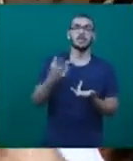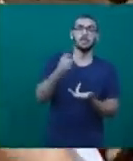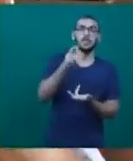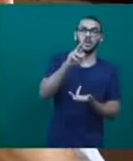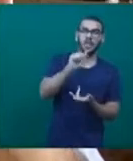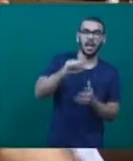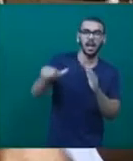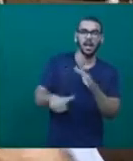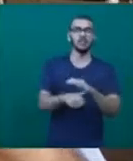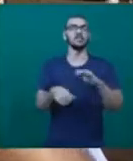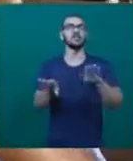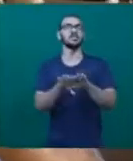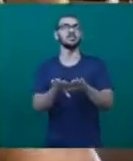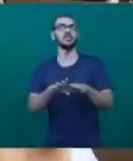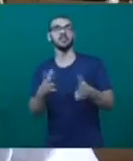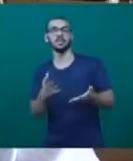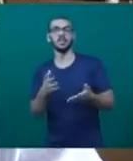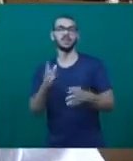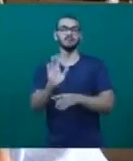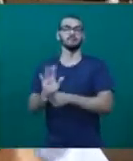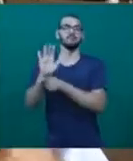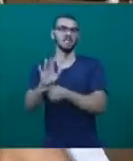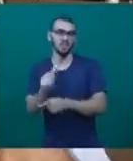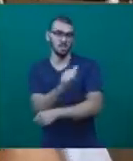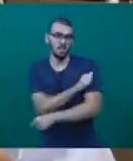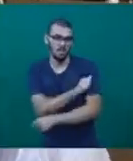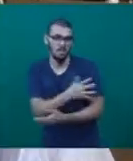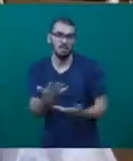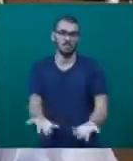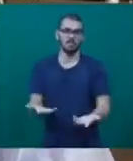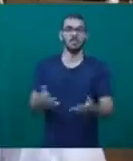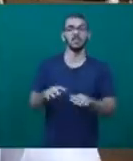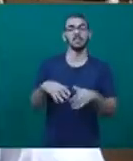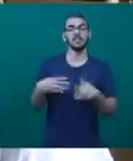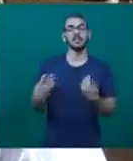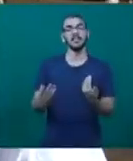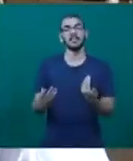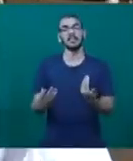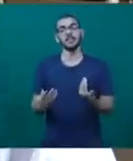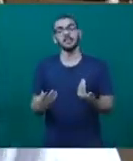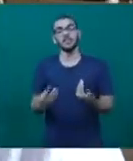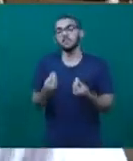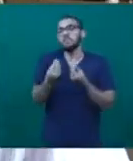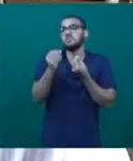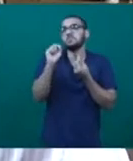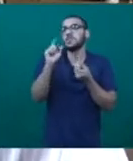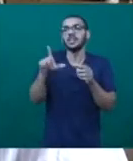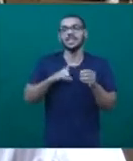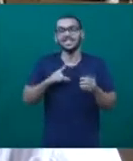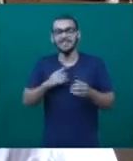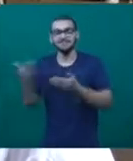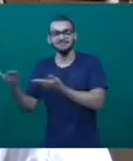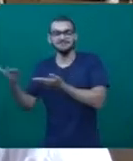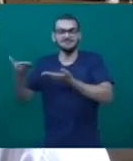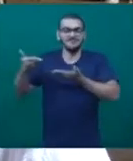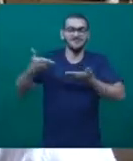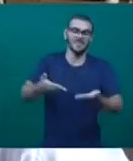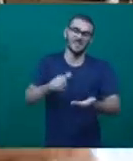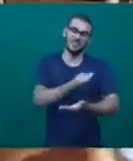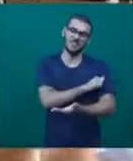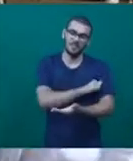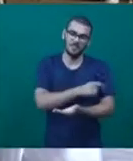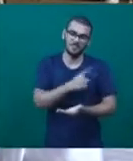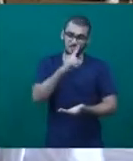Prograde, como é que é o funcionamento da assistência estudantil. O que o aluno encontra quando ele chega na universidade? A ideia